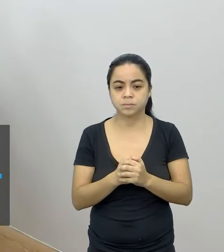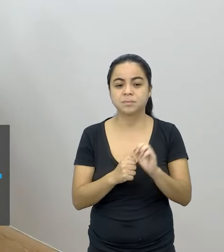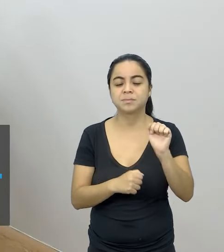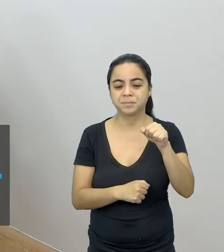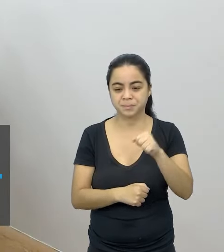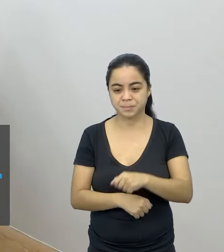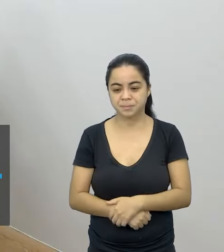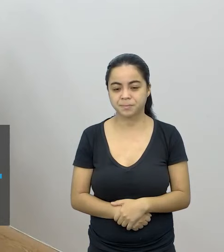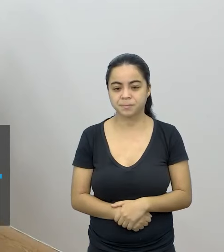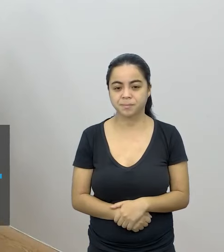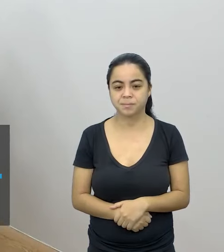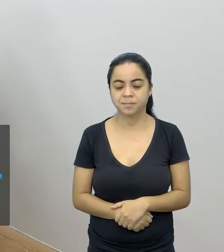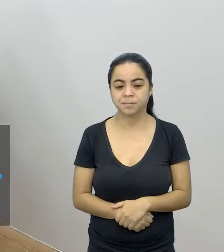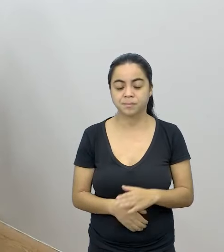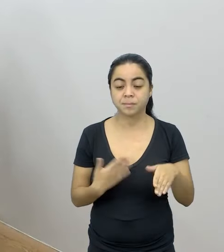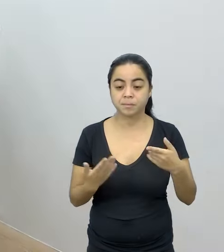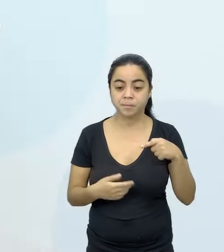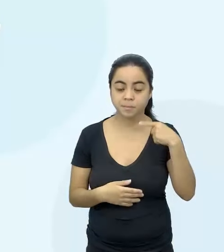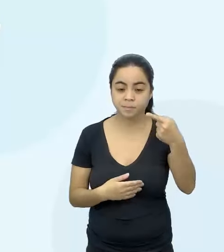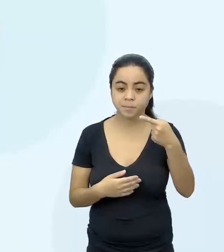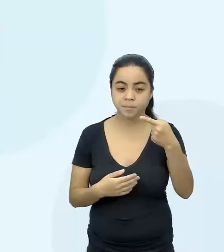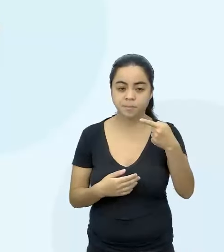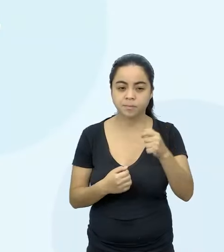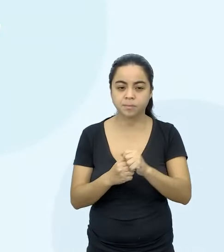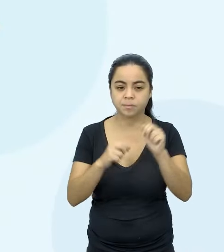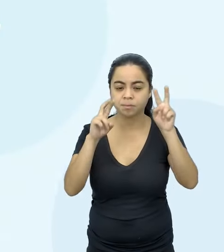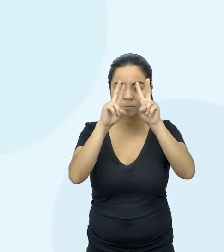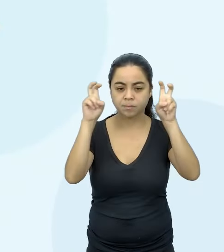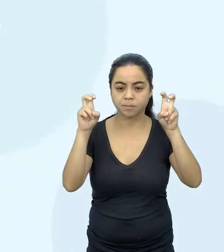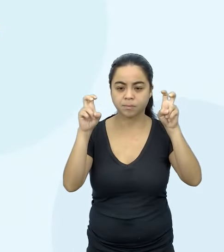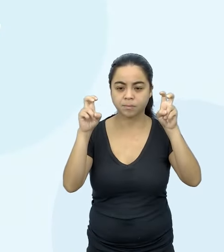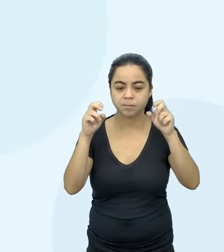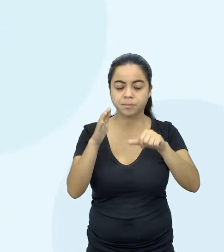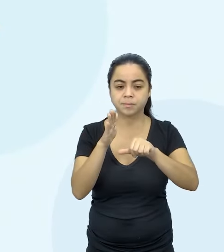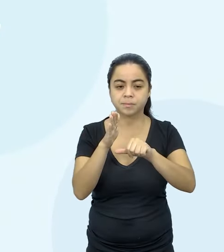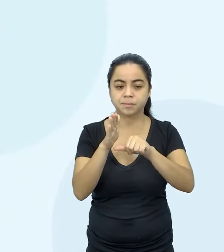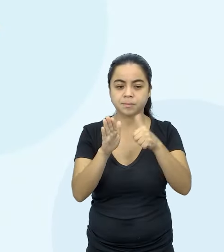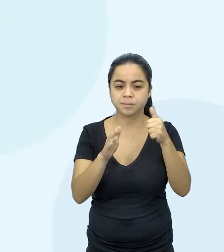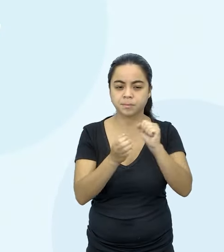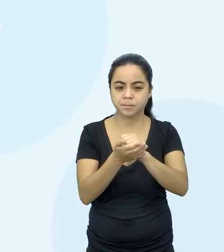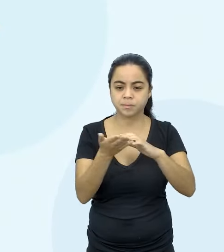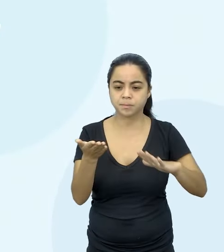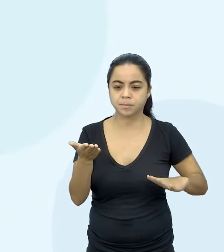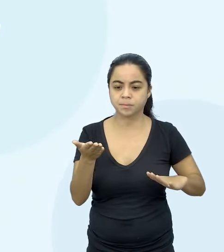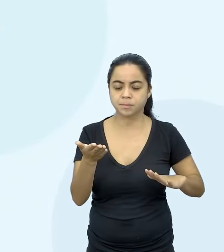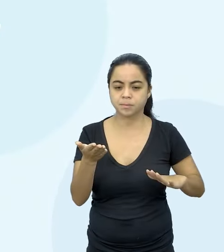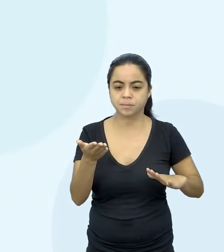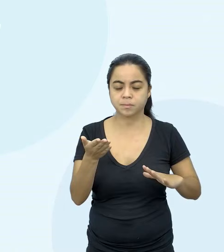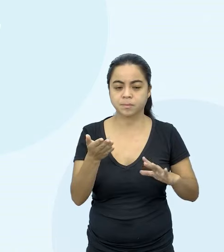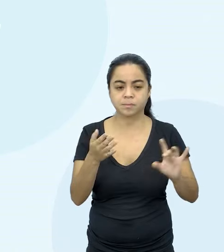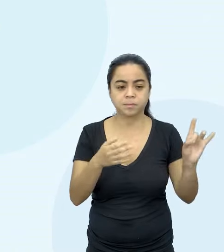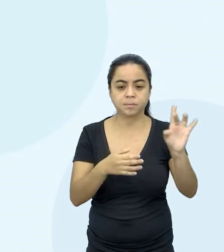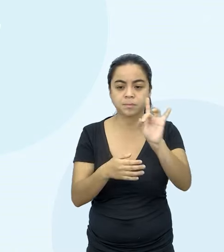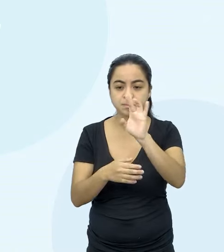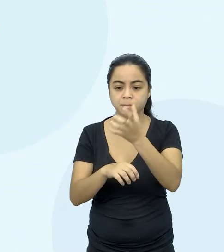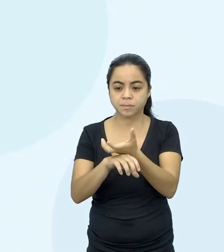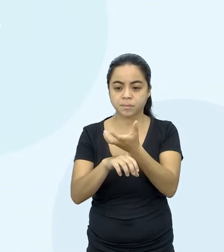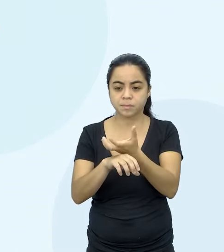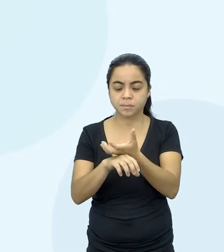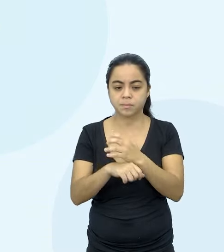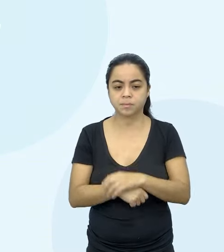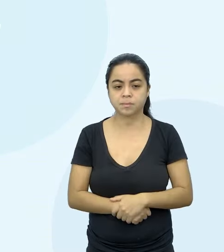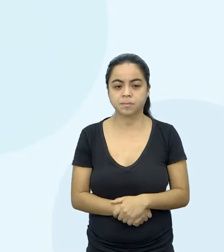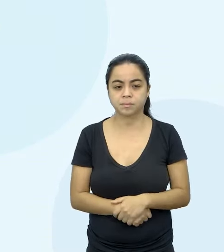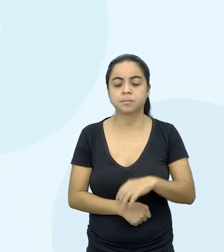Vamos. Então, no próximo, nós vamos abordar a primeira atividade de cada componente. Isso,